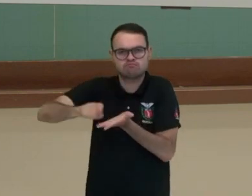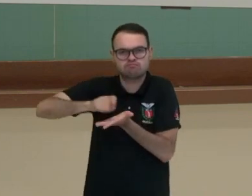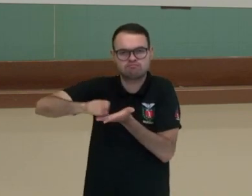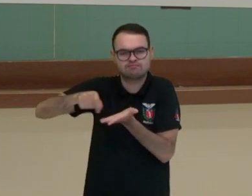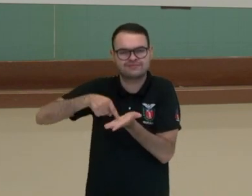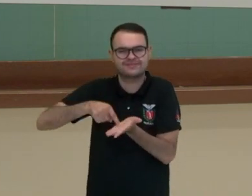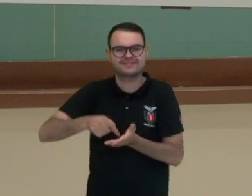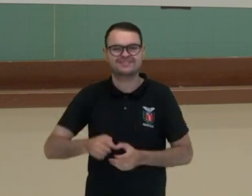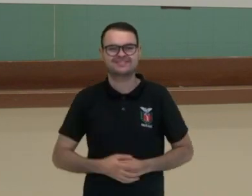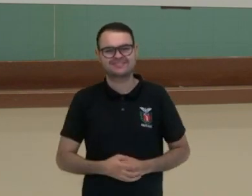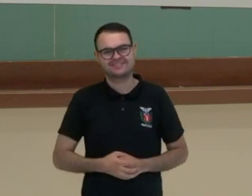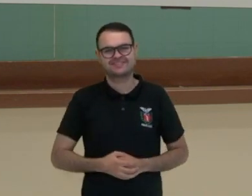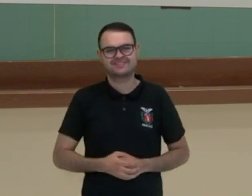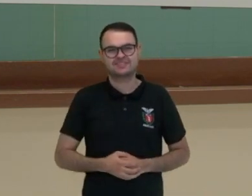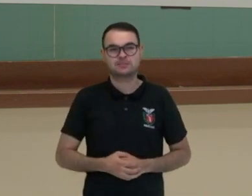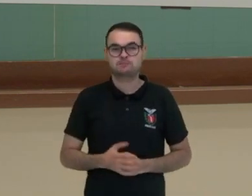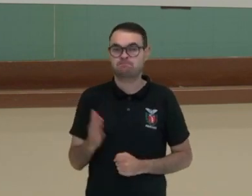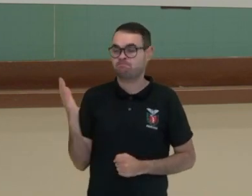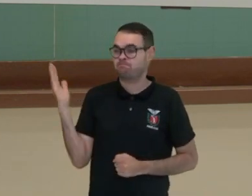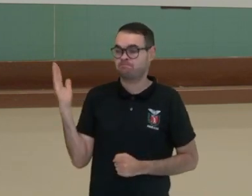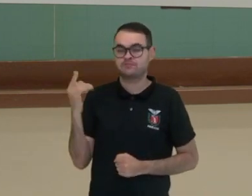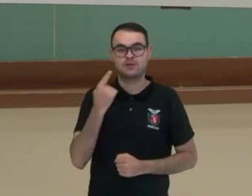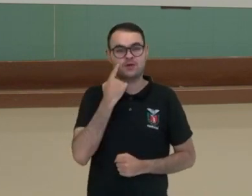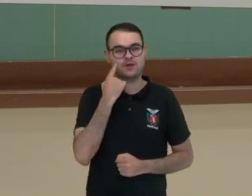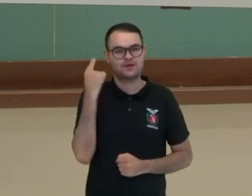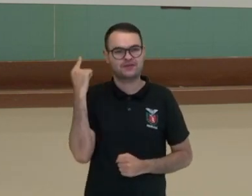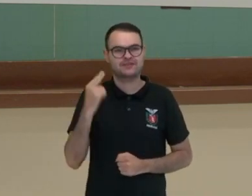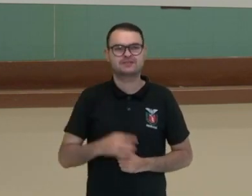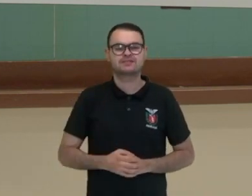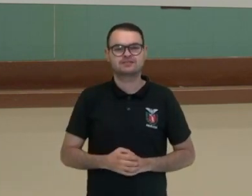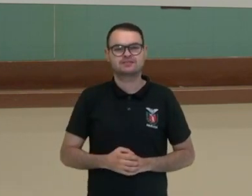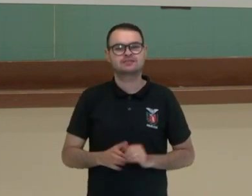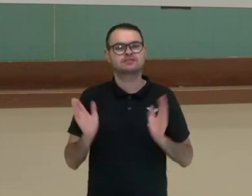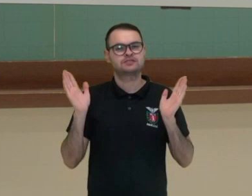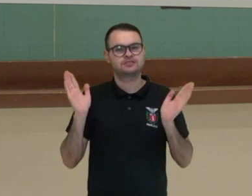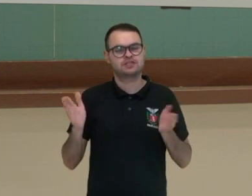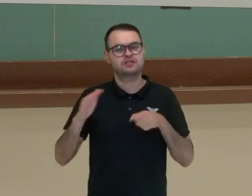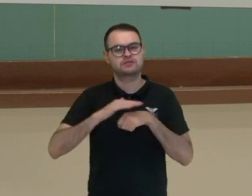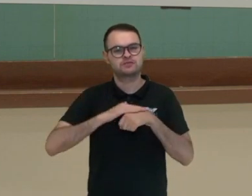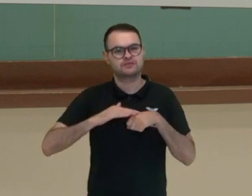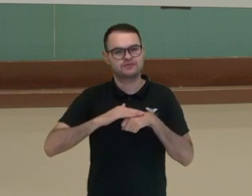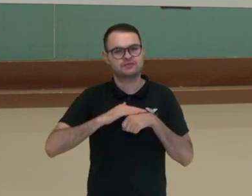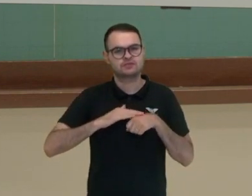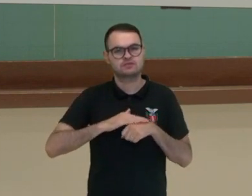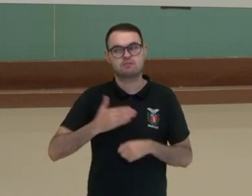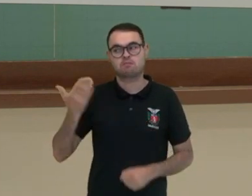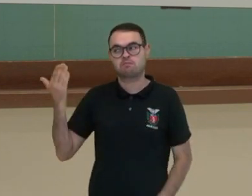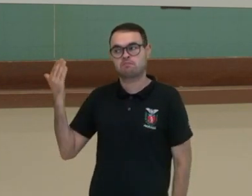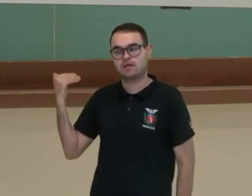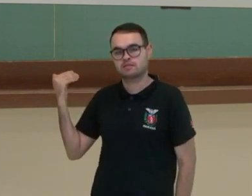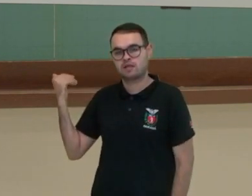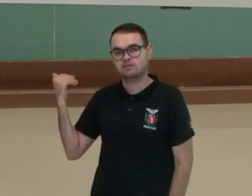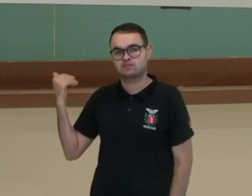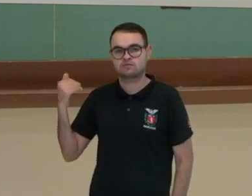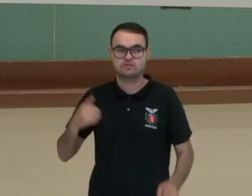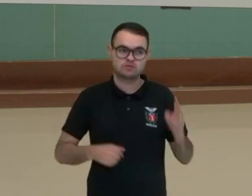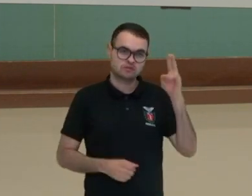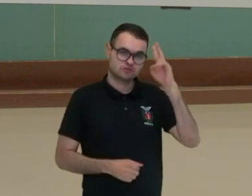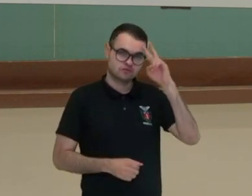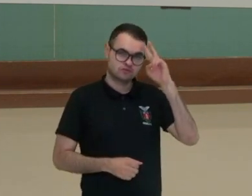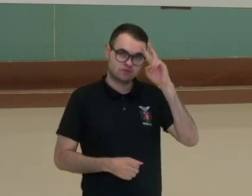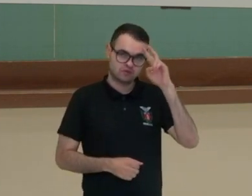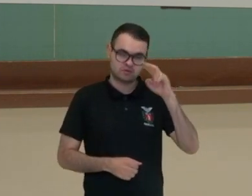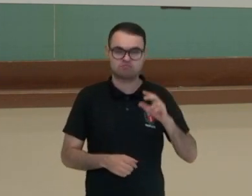a história, né? E aqui, olha só, como nós já conversamos, passado e história